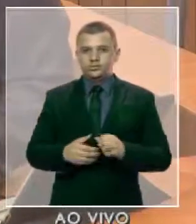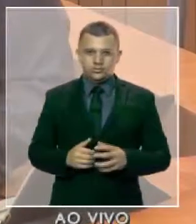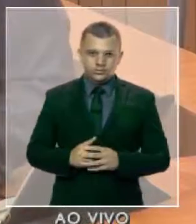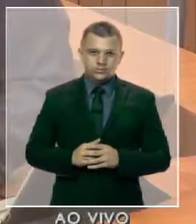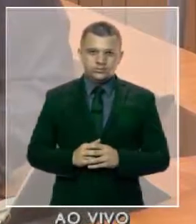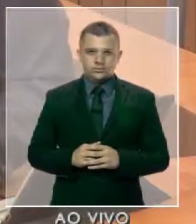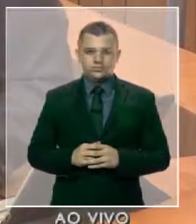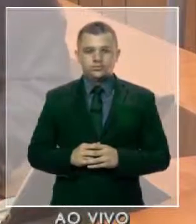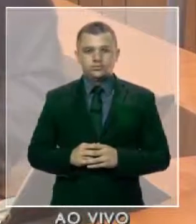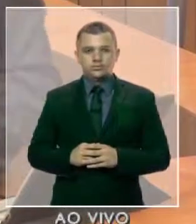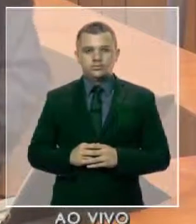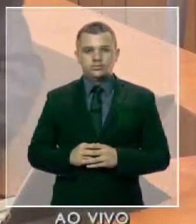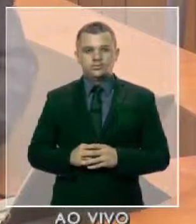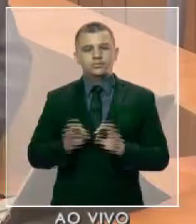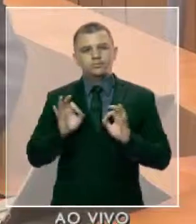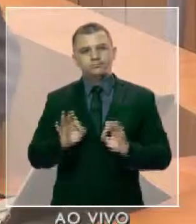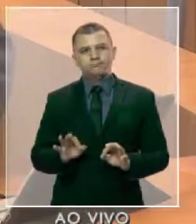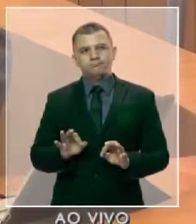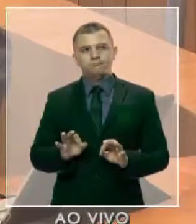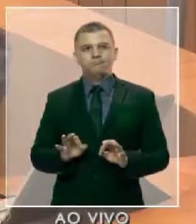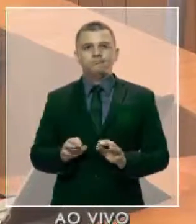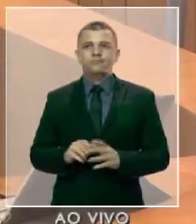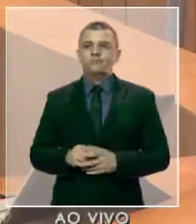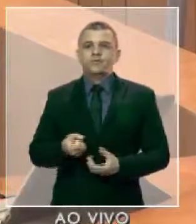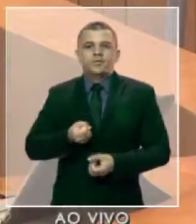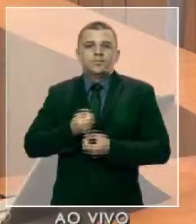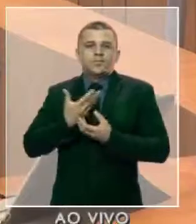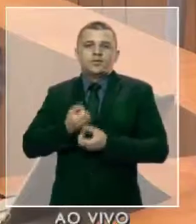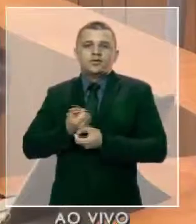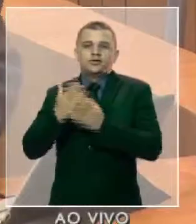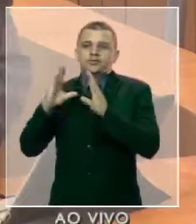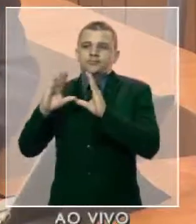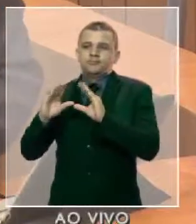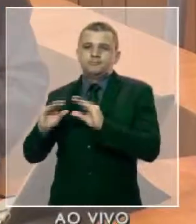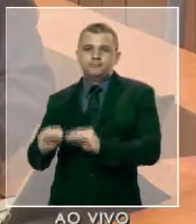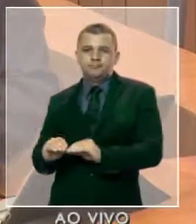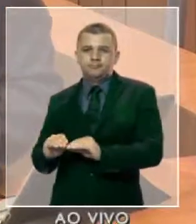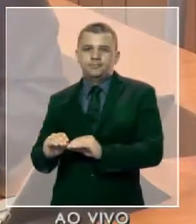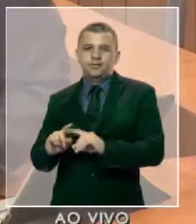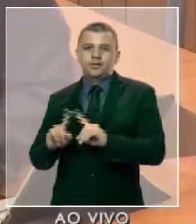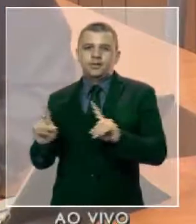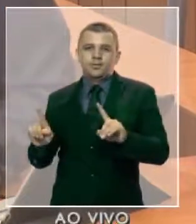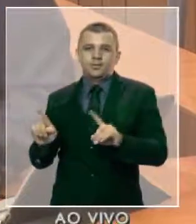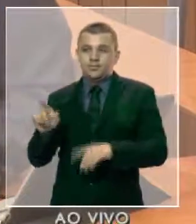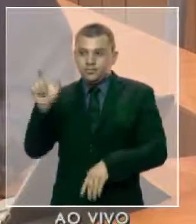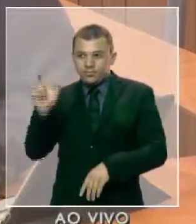Certamente cessou a poesia, mas não o poeta.